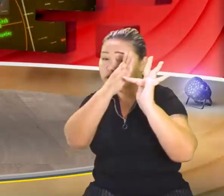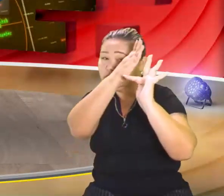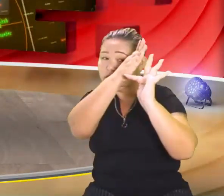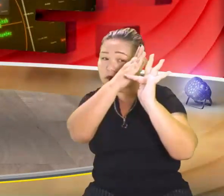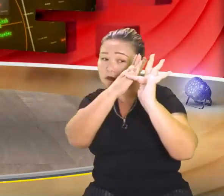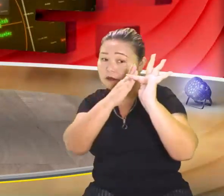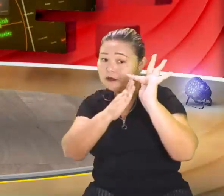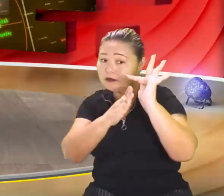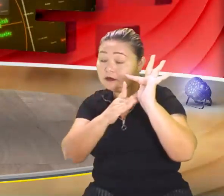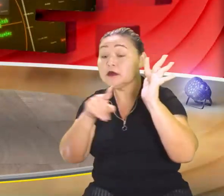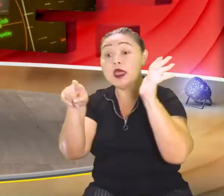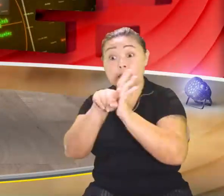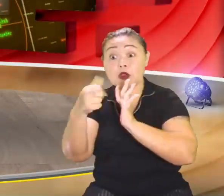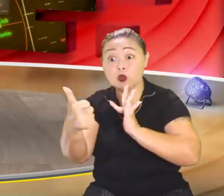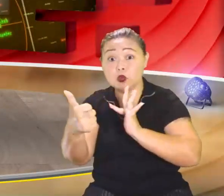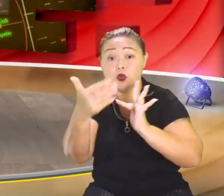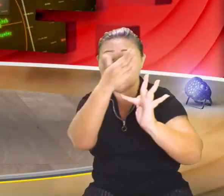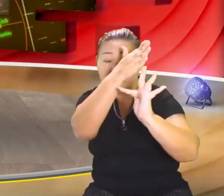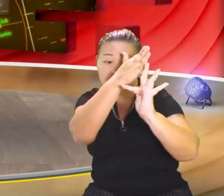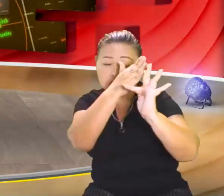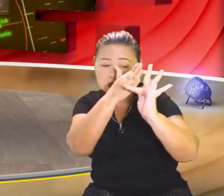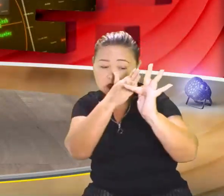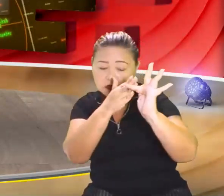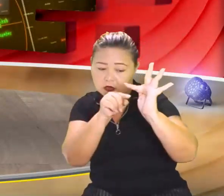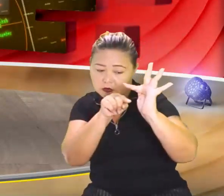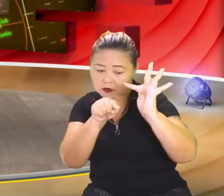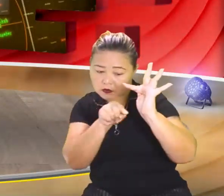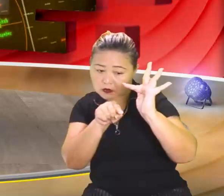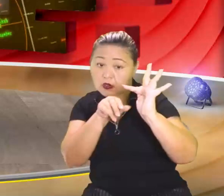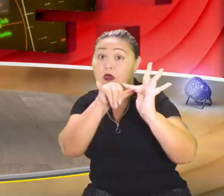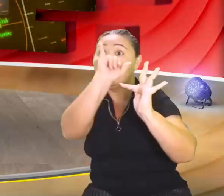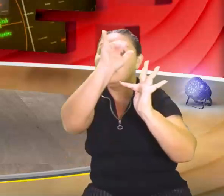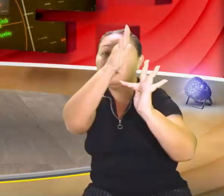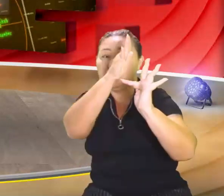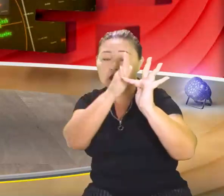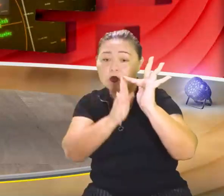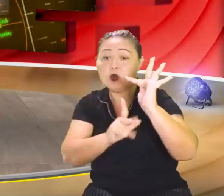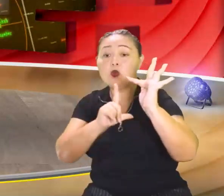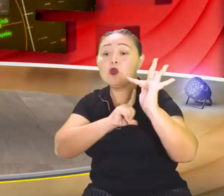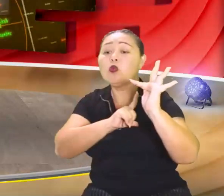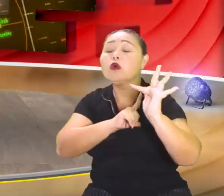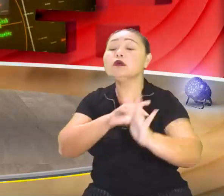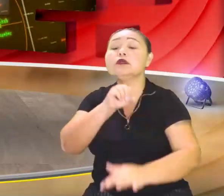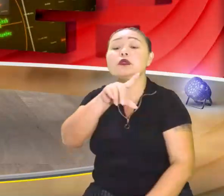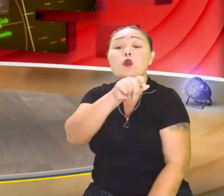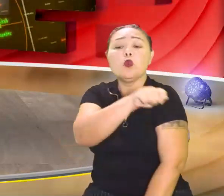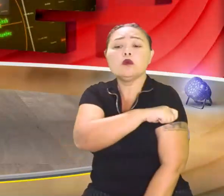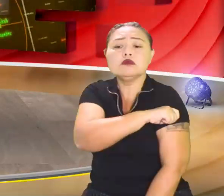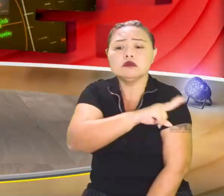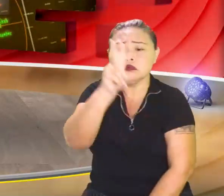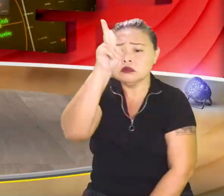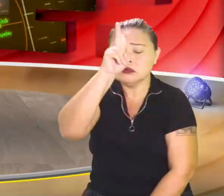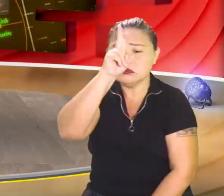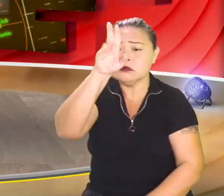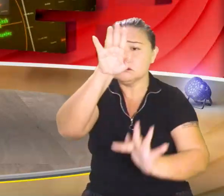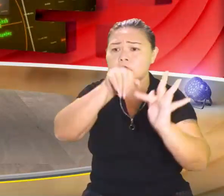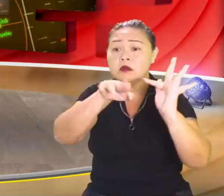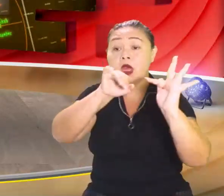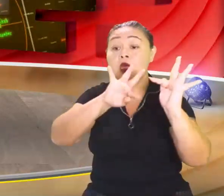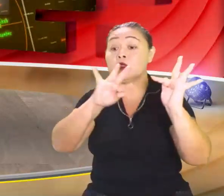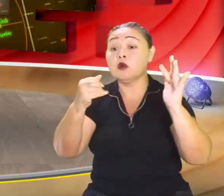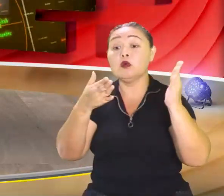aula, né? Então, é menos 1, então desceu. Menos 1 no eixo Y. Ah, então quer dizer que se o aluno lembrasse que a função modular é